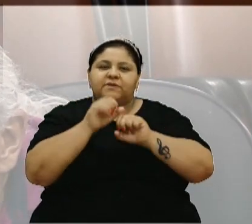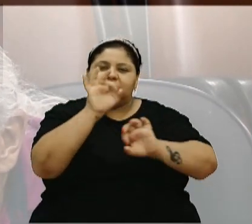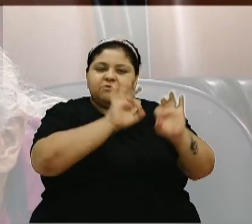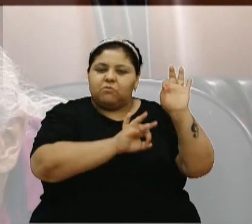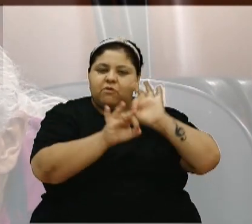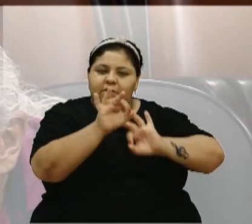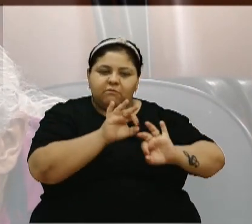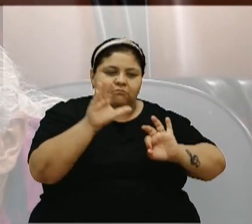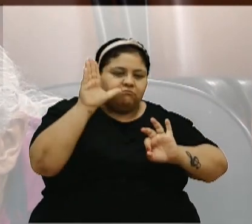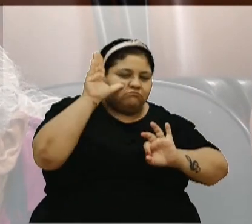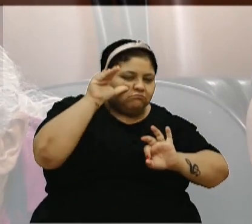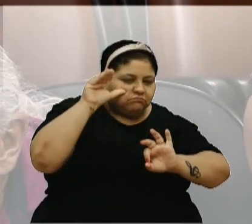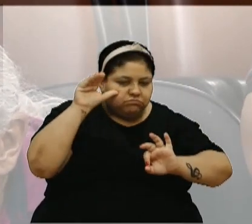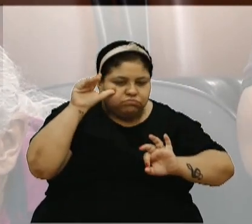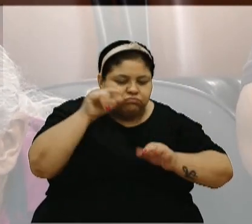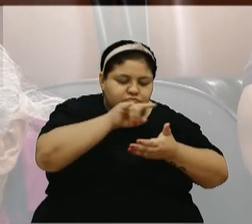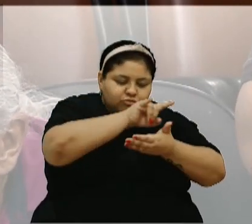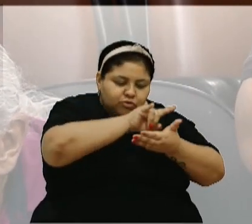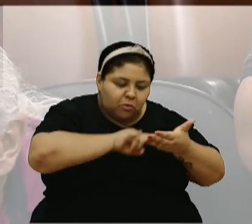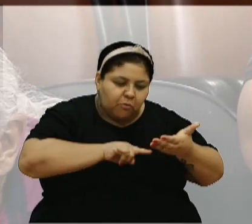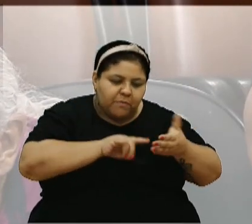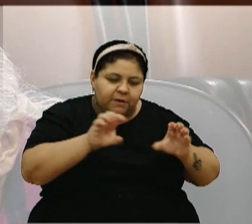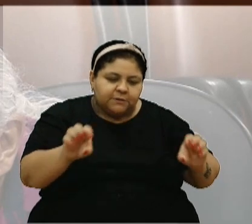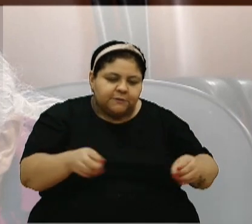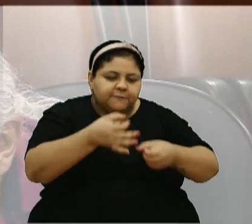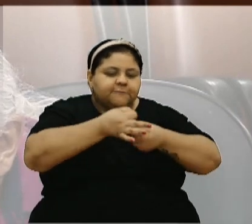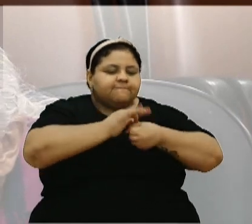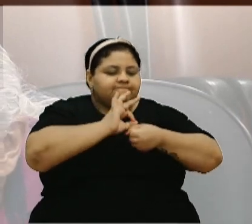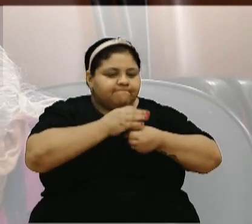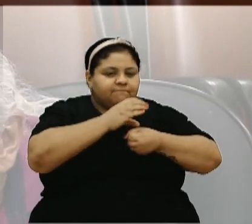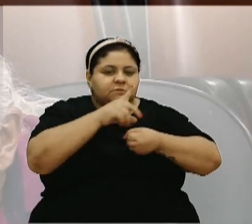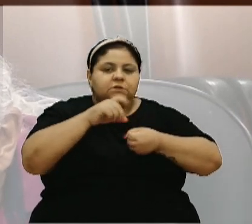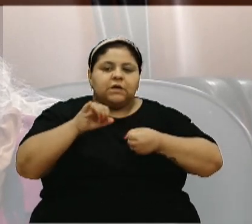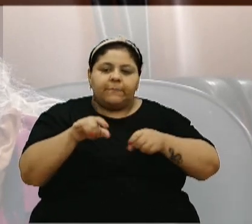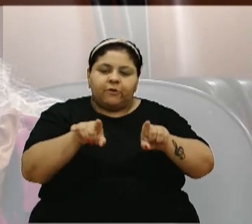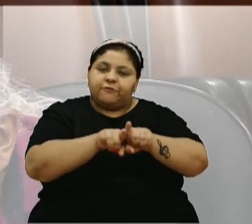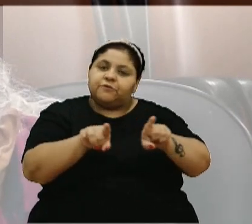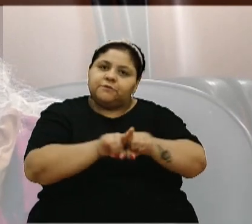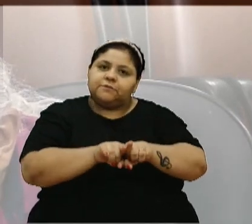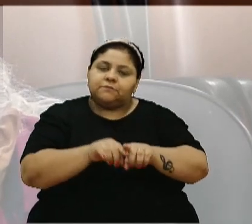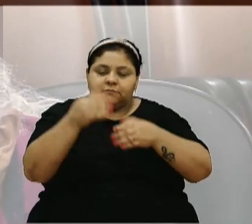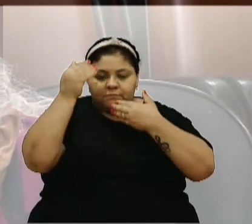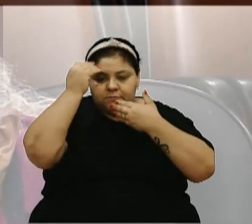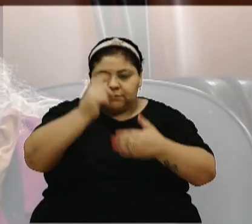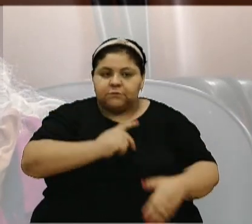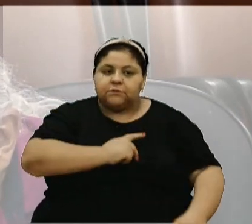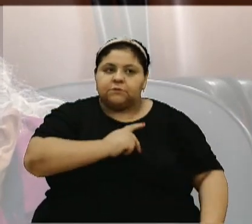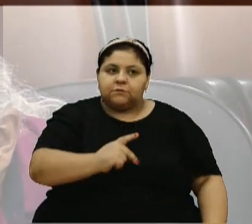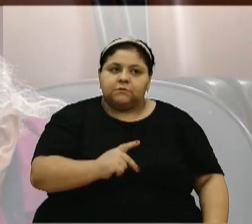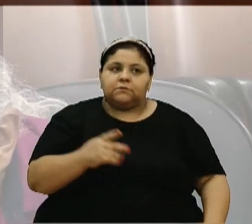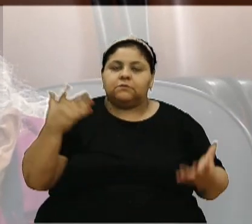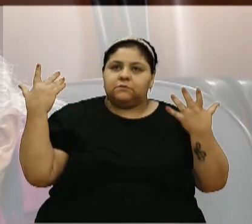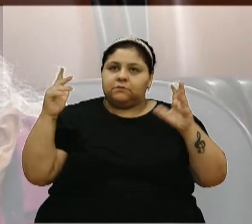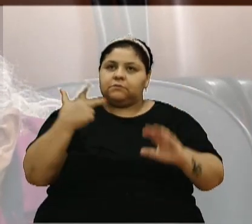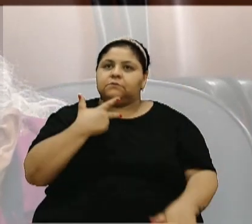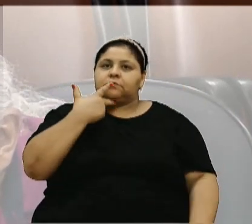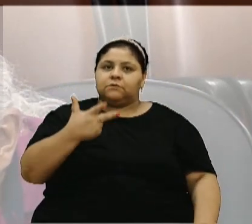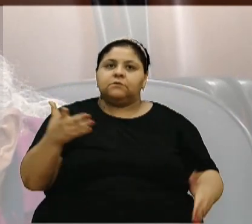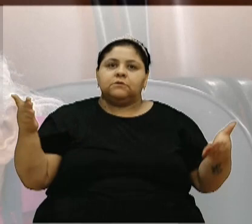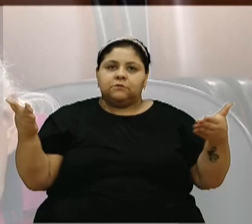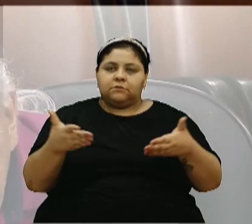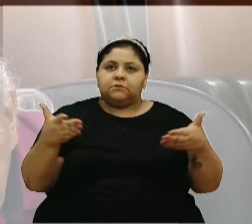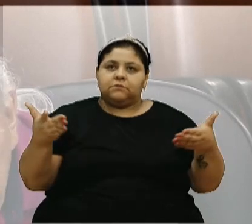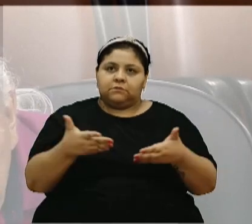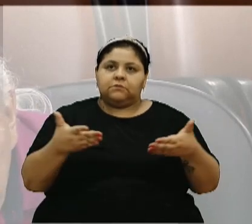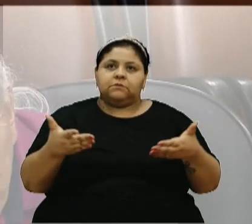da festa da uva, uma CPI, aí sim a gente ia encontrar muita coisa. Obrigado, presidente. Parabéns pela sua fala hoje, a